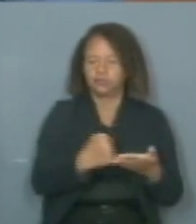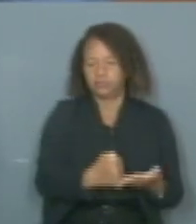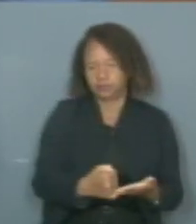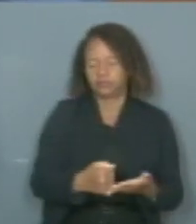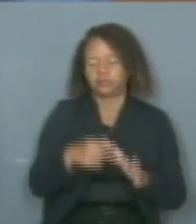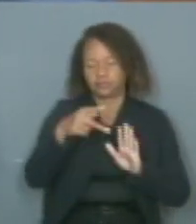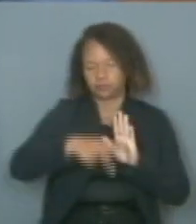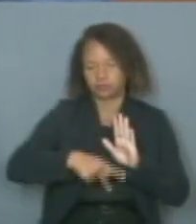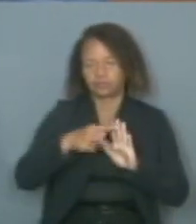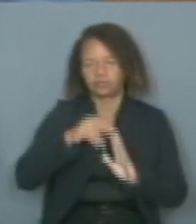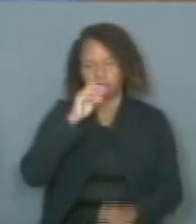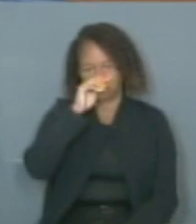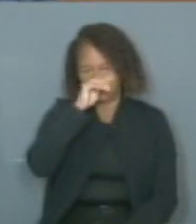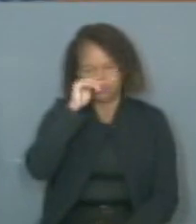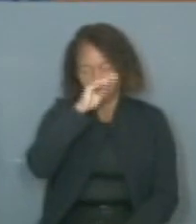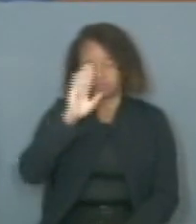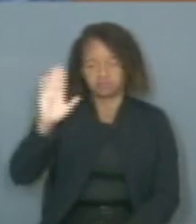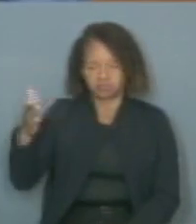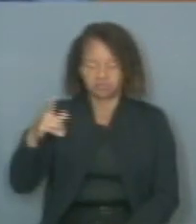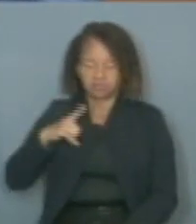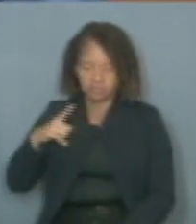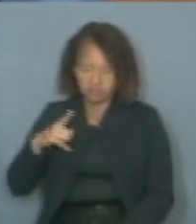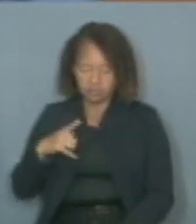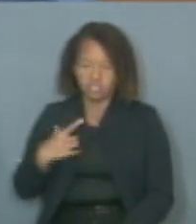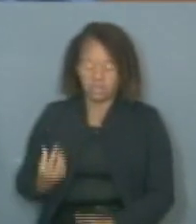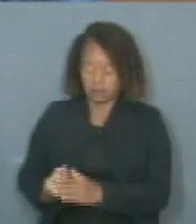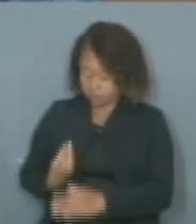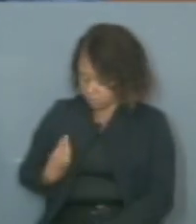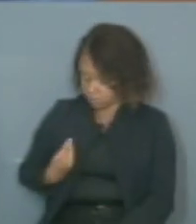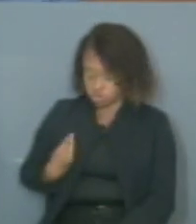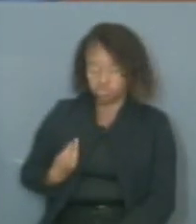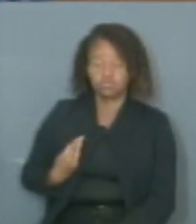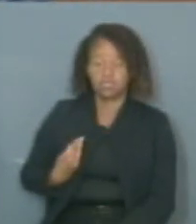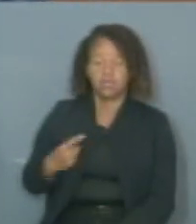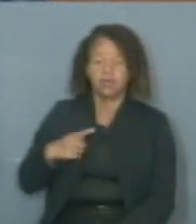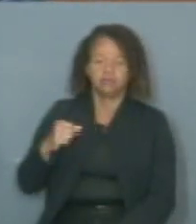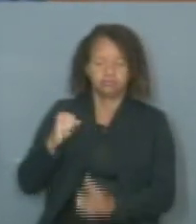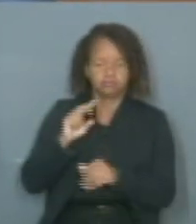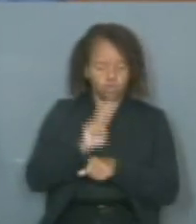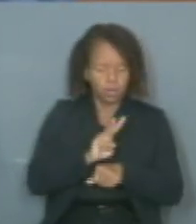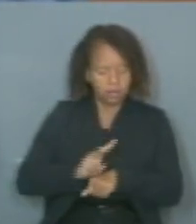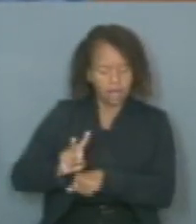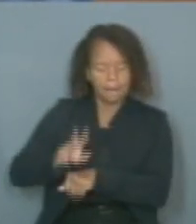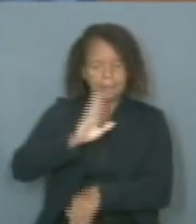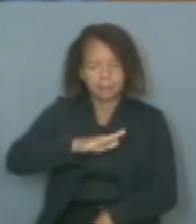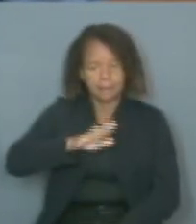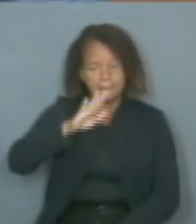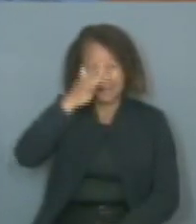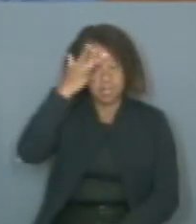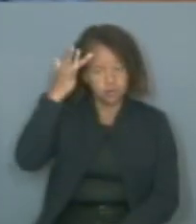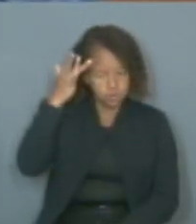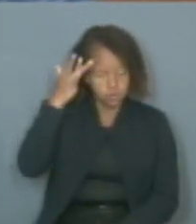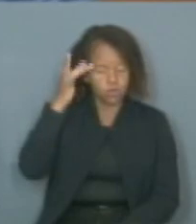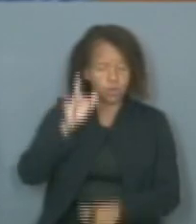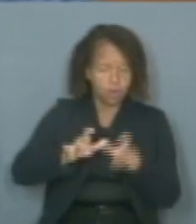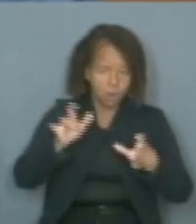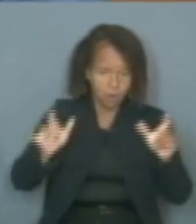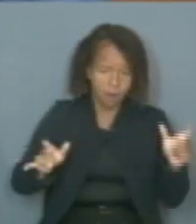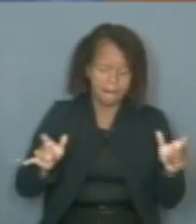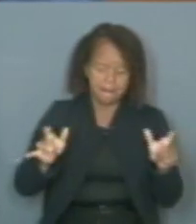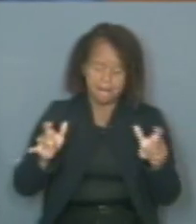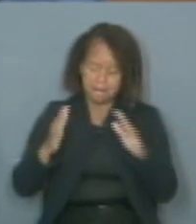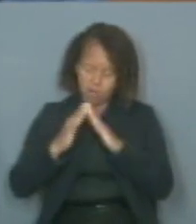nesse projeto. Então é pegar o que já tem, o que já existe, fortalecer e cuidar dessas pessoas. Nós sabemos que muitas pessoas, quando estão na